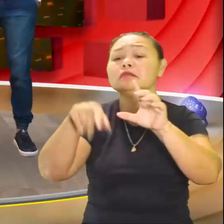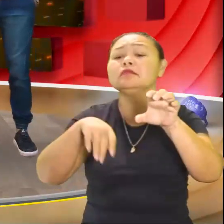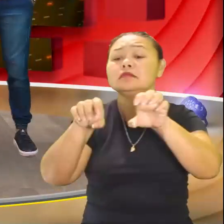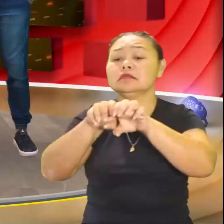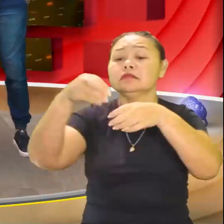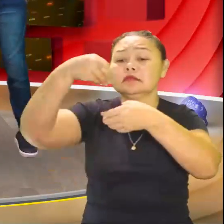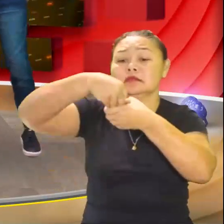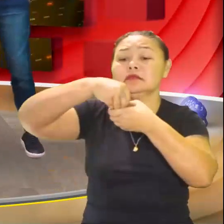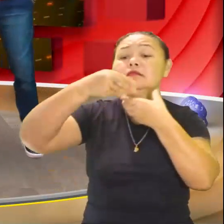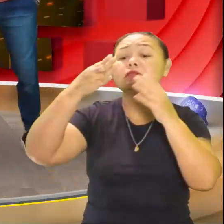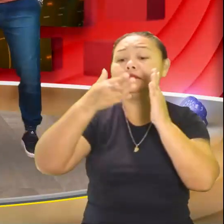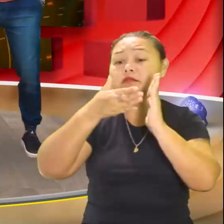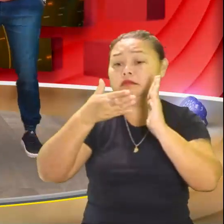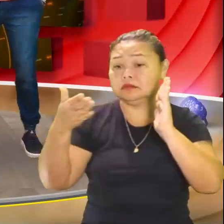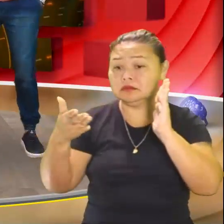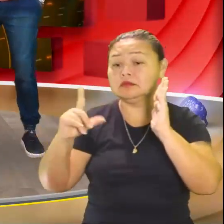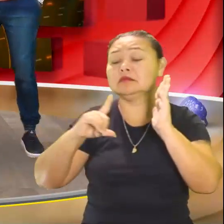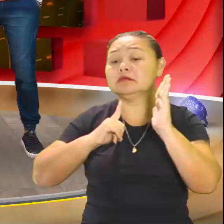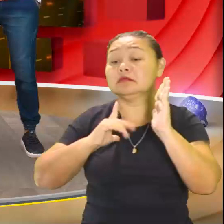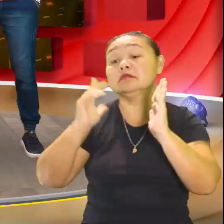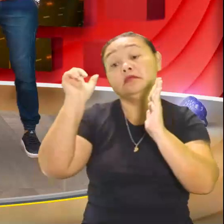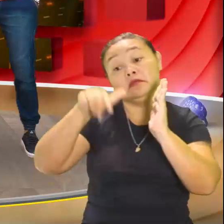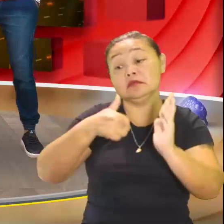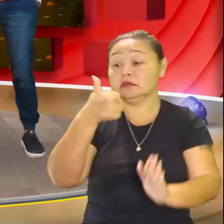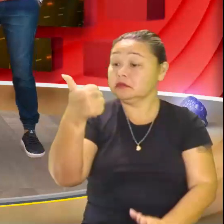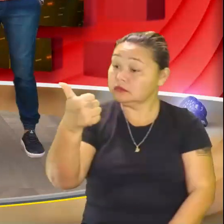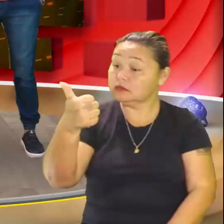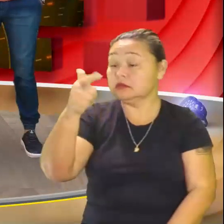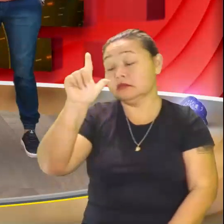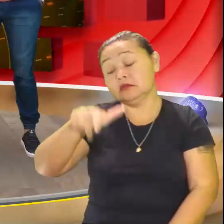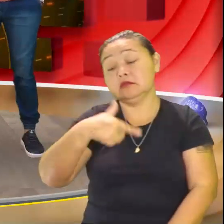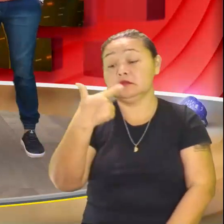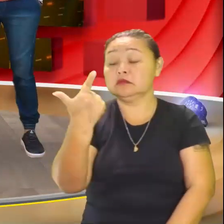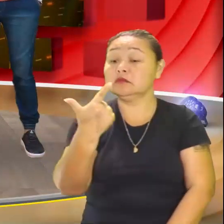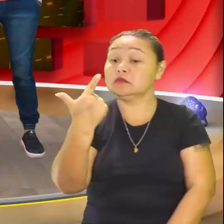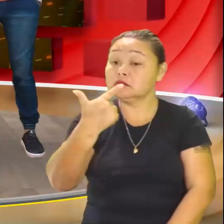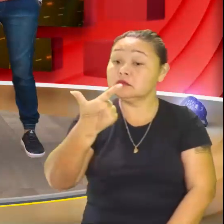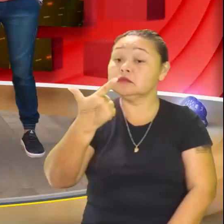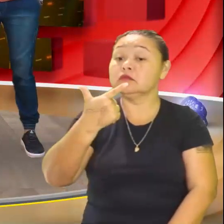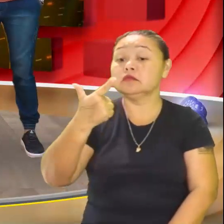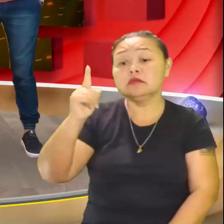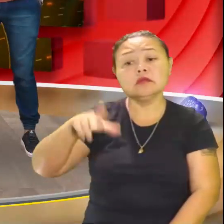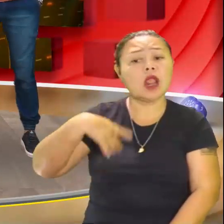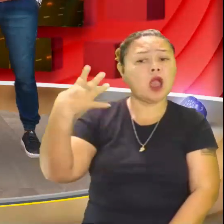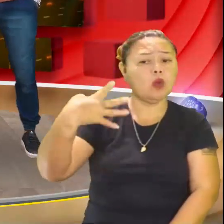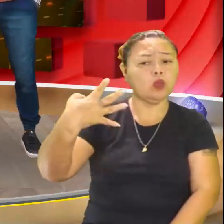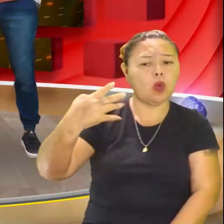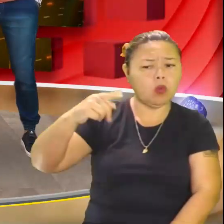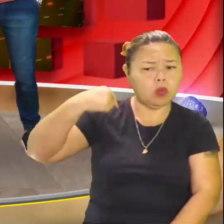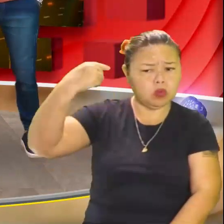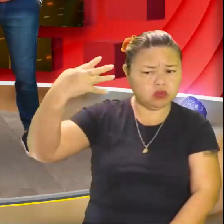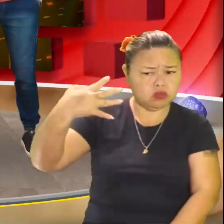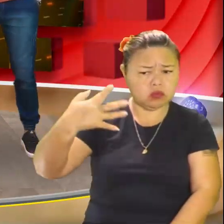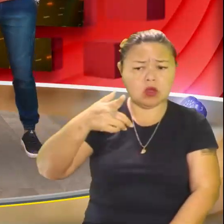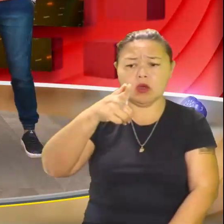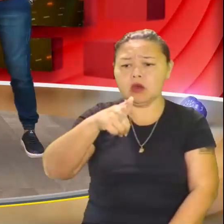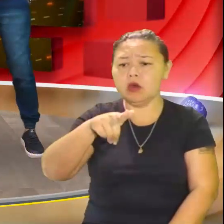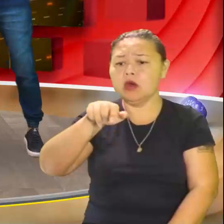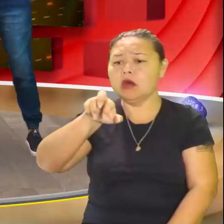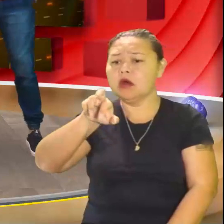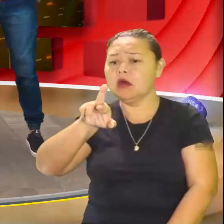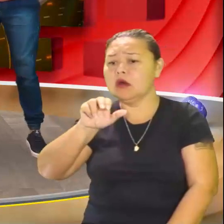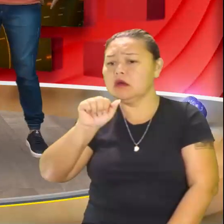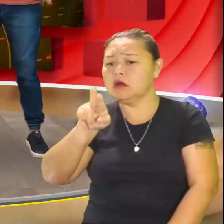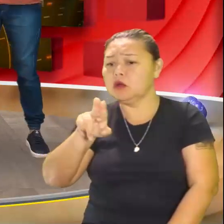equação mesmo está dentro do módulo. Se ela é do primeiro grau, Ou do segundo grau, existem até as biquadradas, mas claro, não vamos